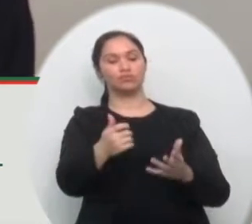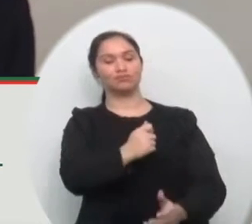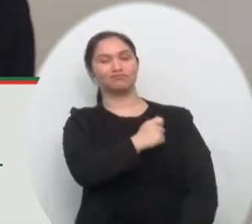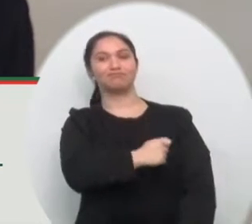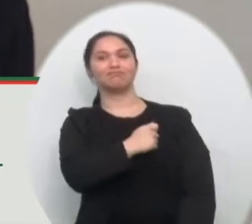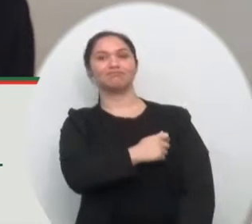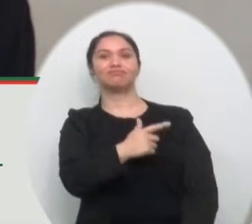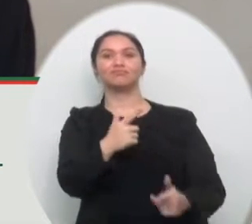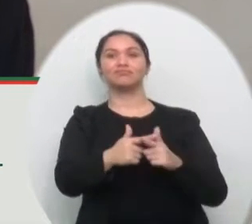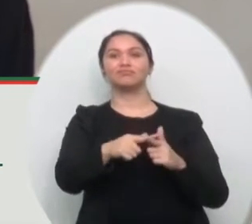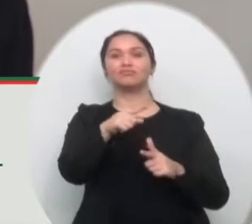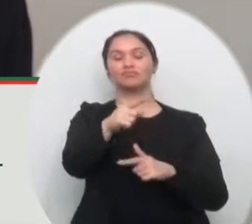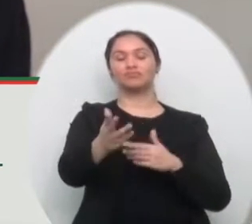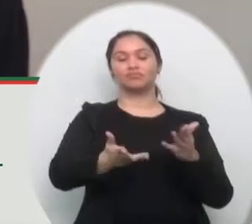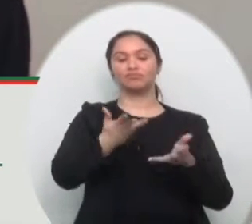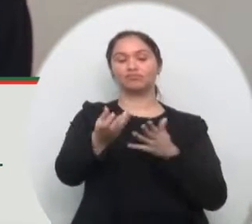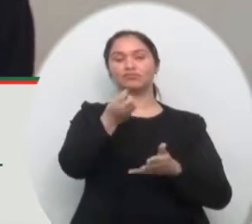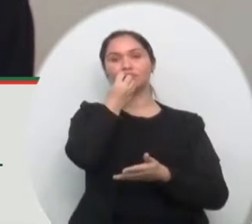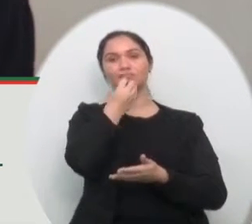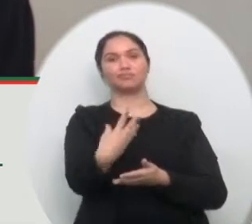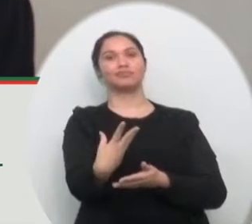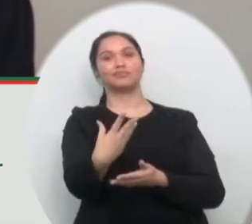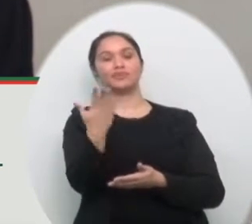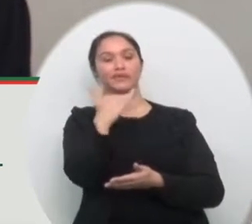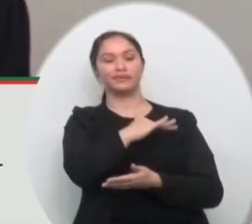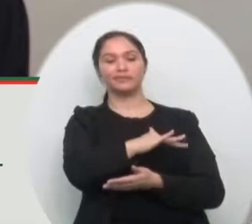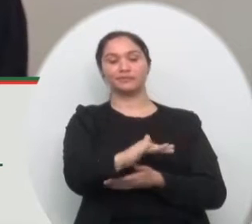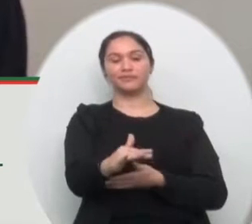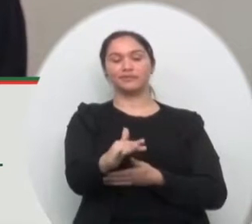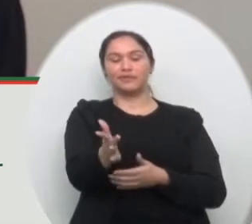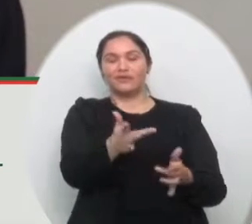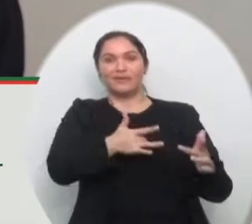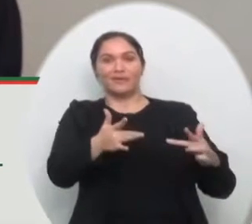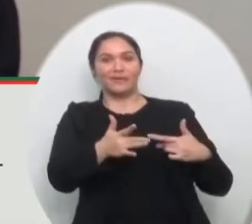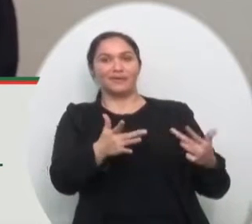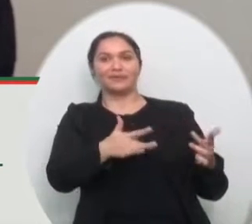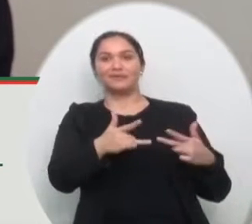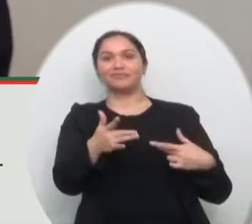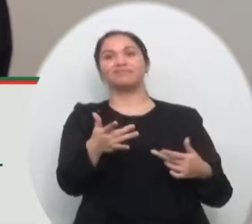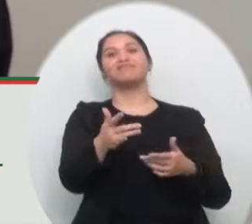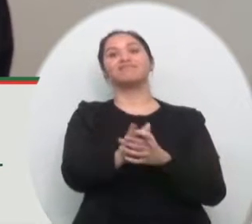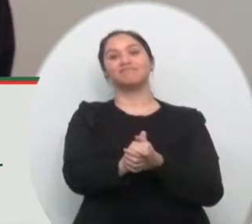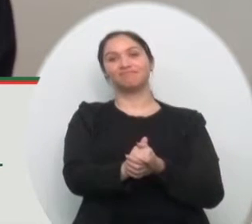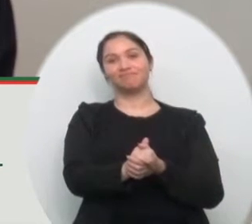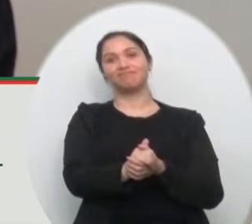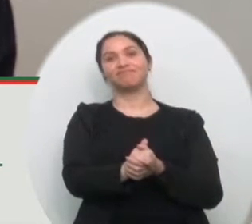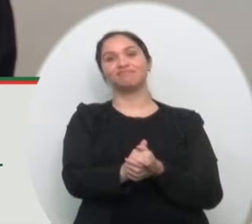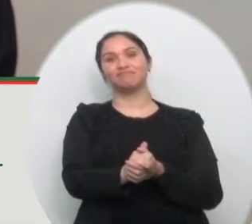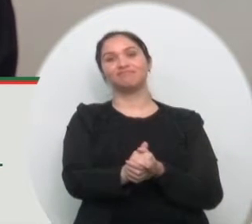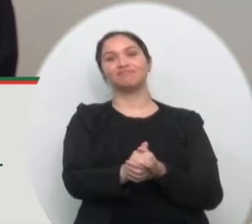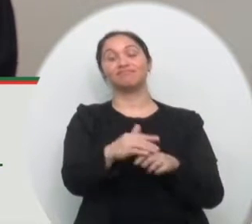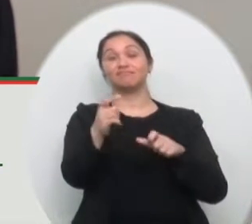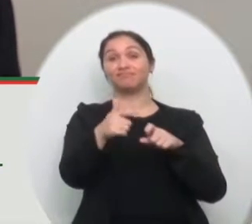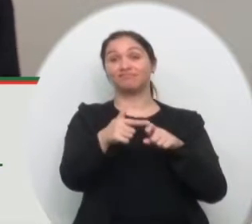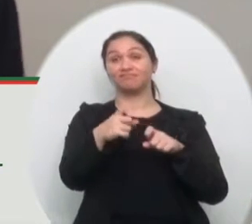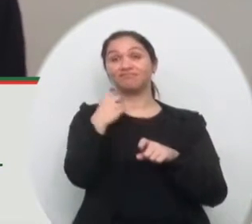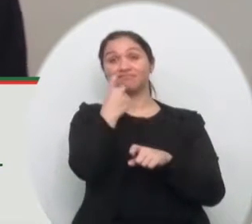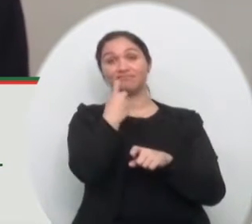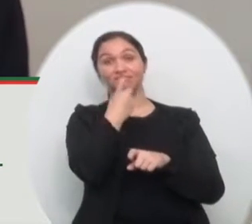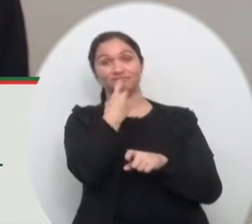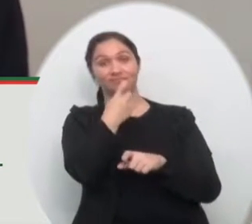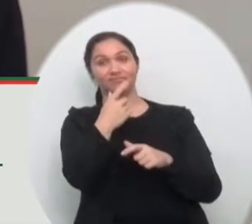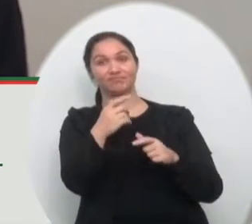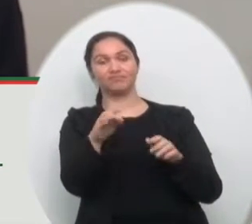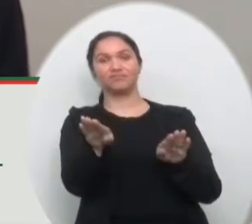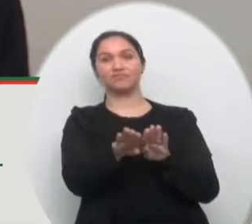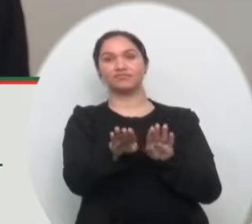Renan. Né? Atendia as crianças mesmo, se apaixonavam, né, pelo atendimento do Renan. A Luciana